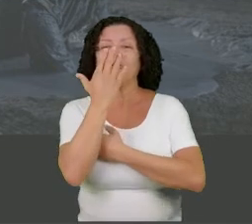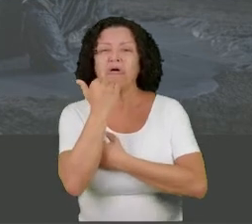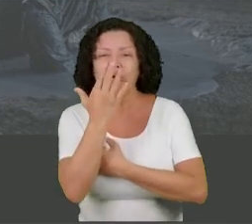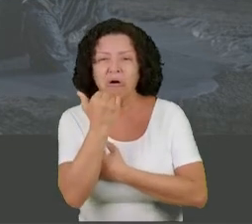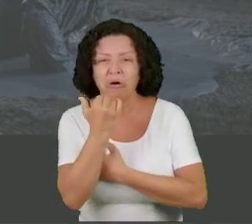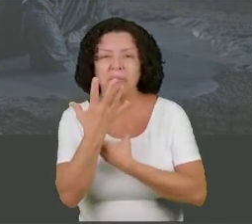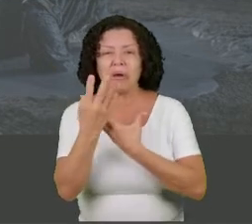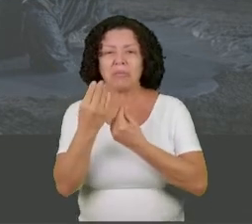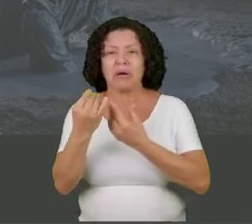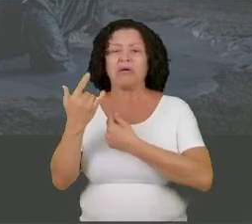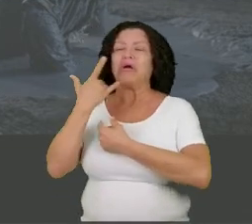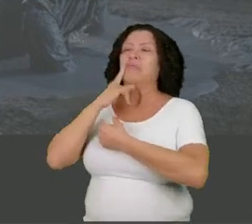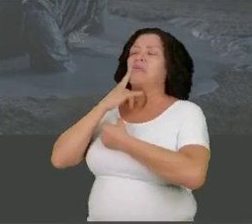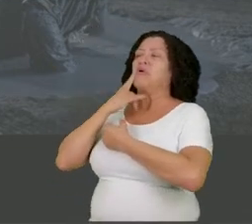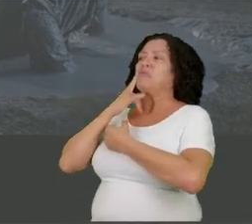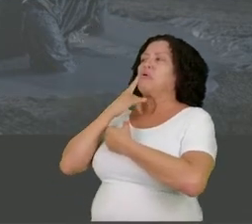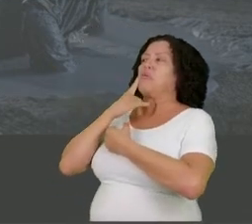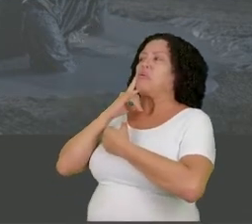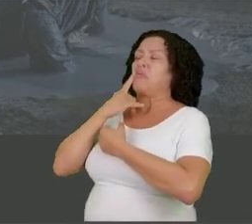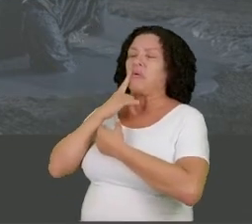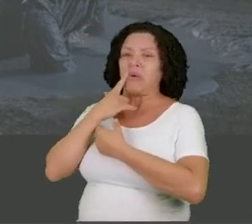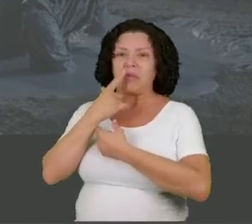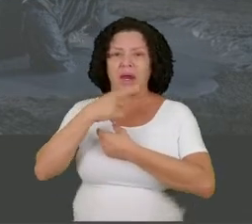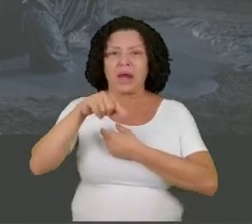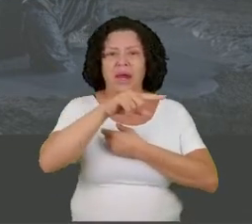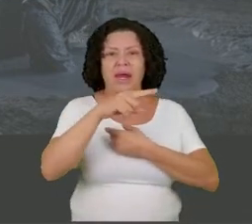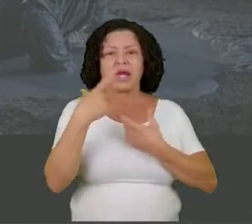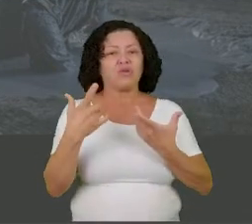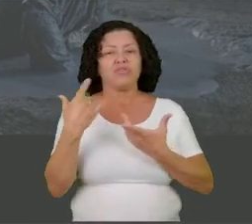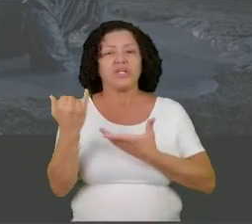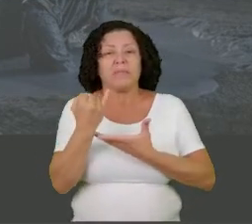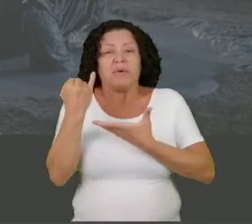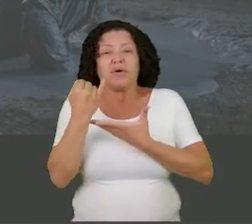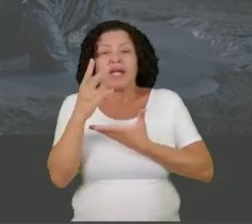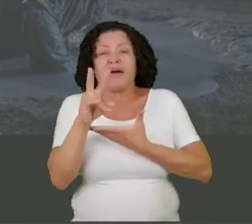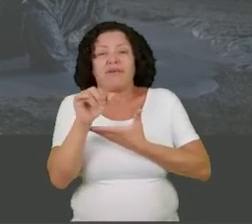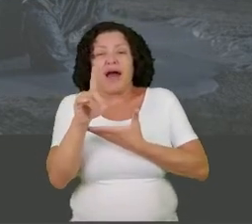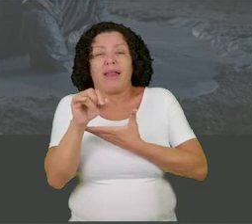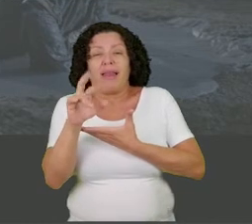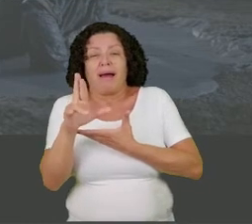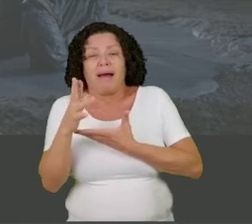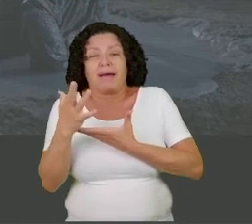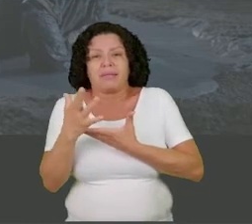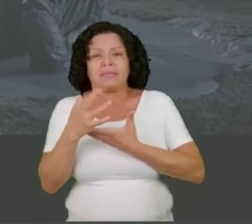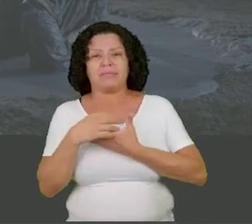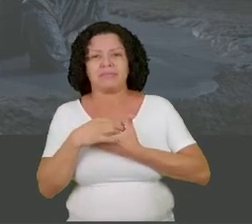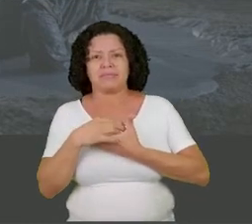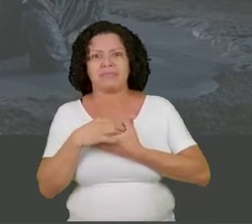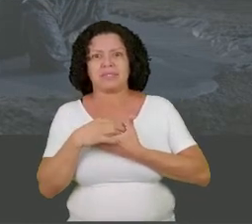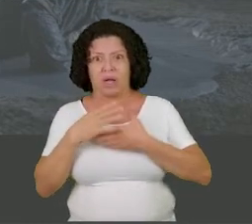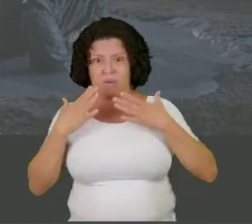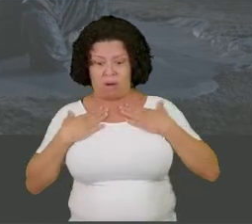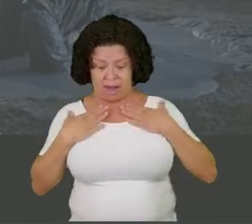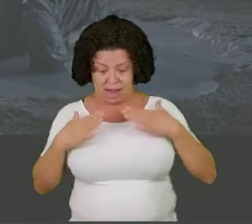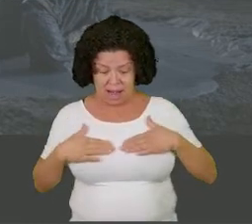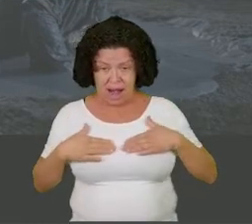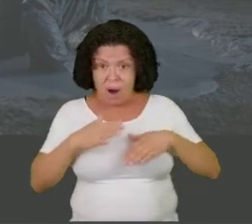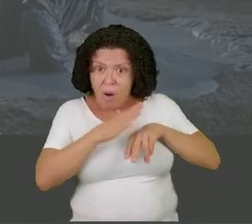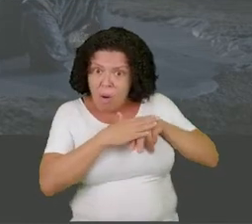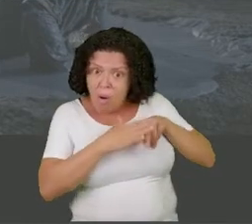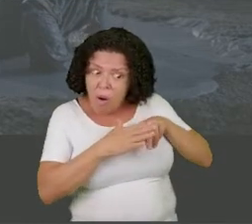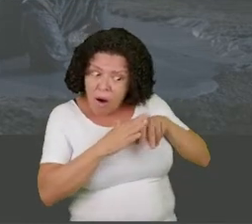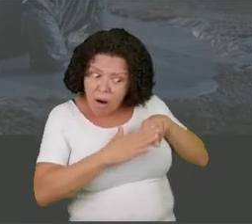à custa de excessos de alimentação e bebidas alcoólicas aparentemente sem importância. Então,